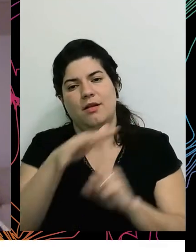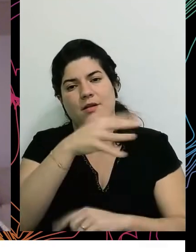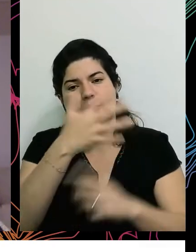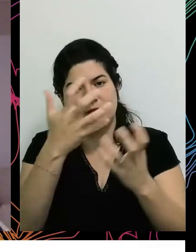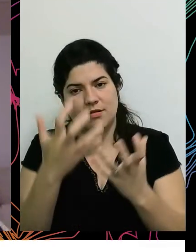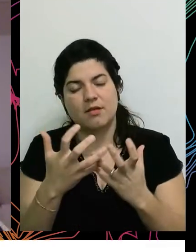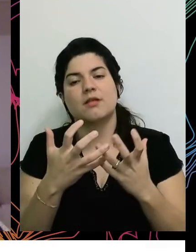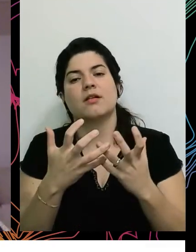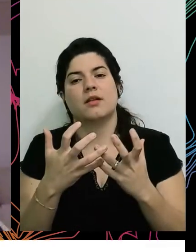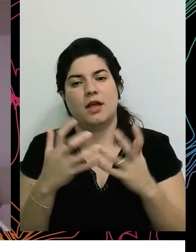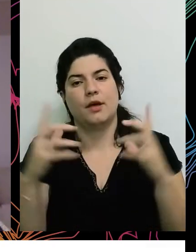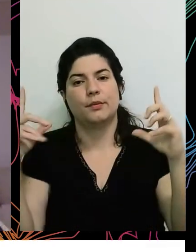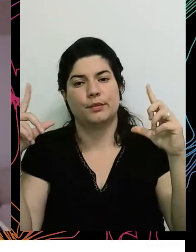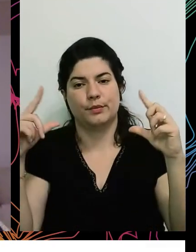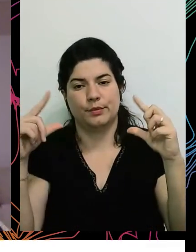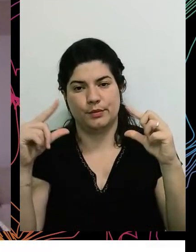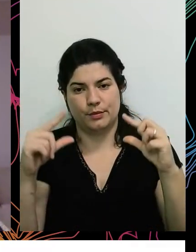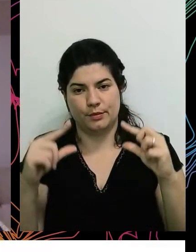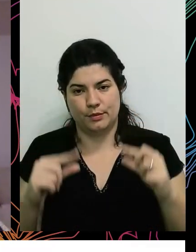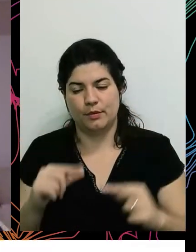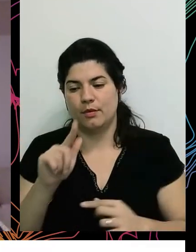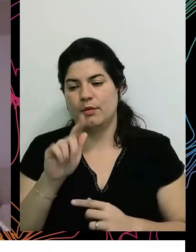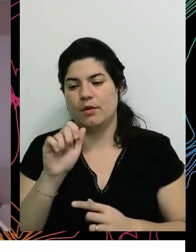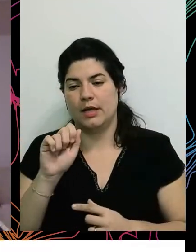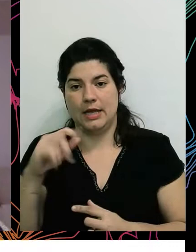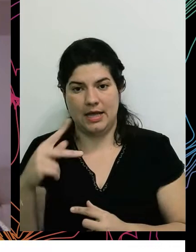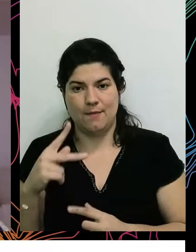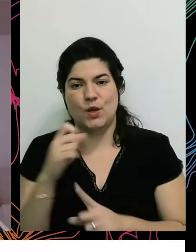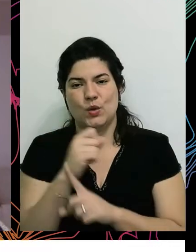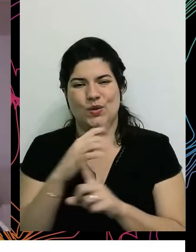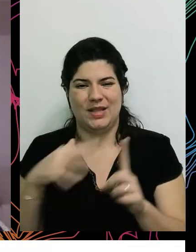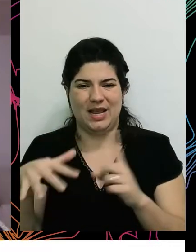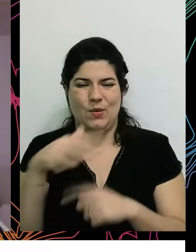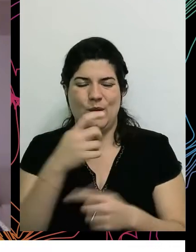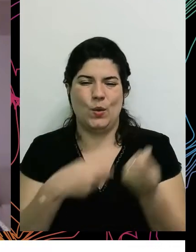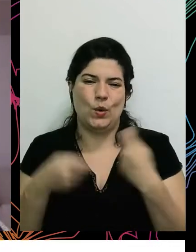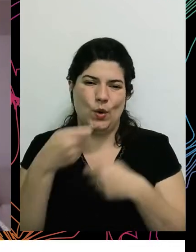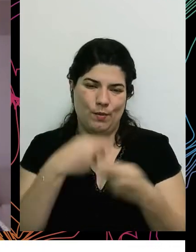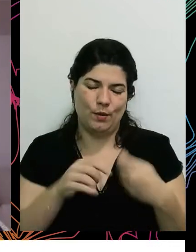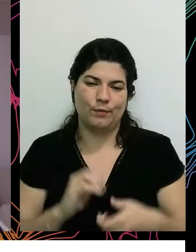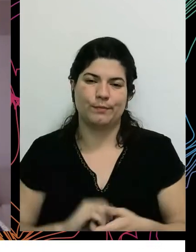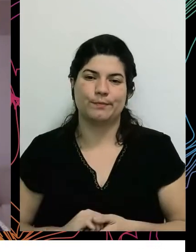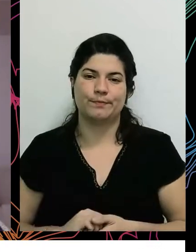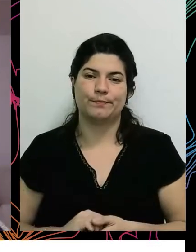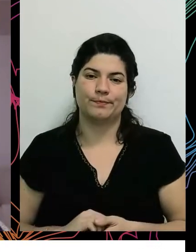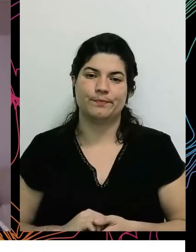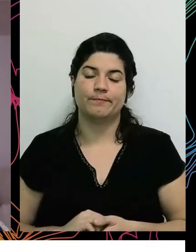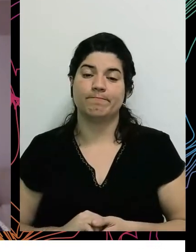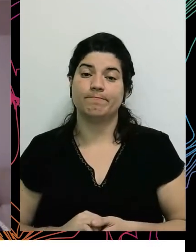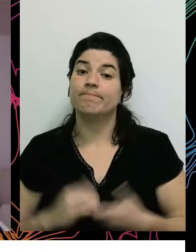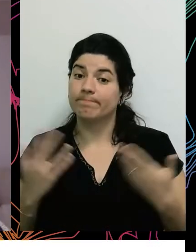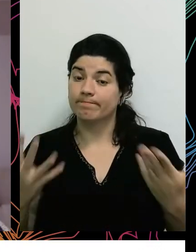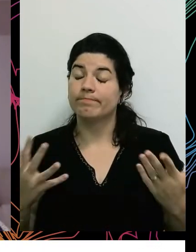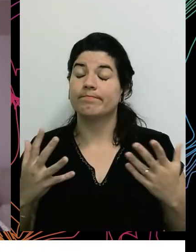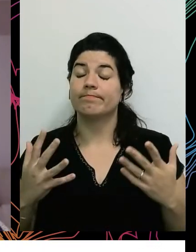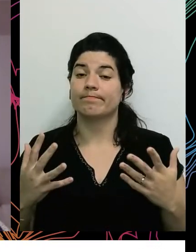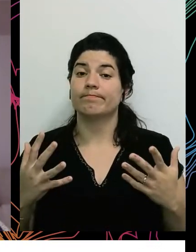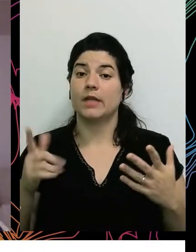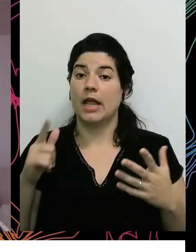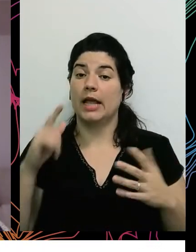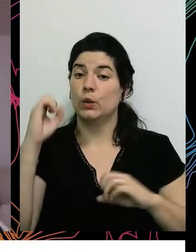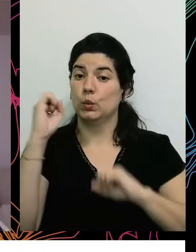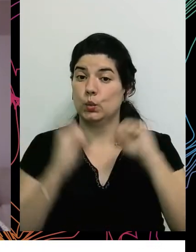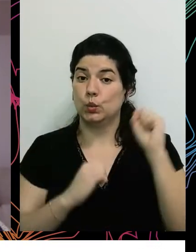redução desse gap social e econômico. Diante disso, a indústria, então, chamando a atenção, a indústria de óleo e